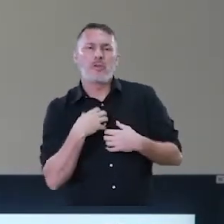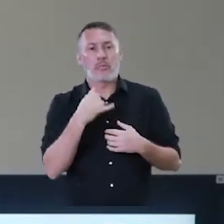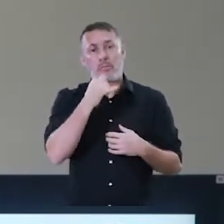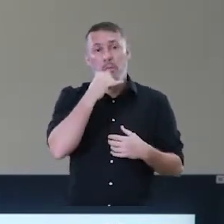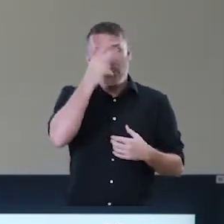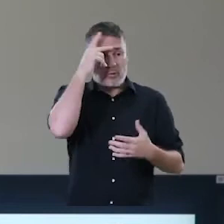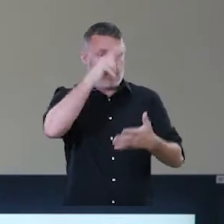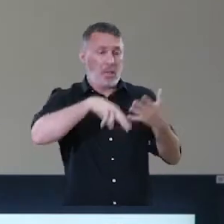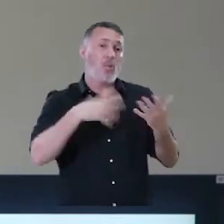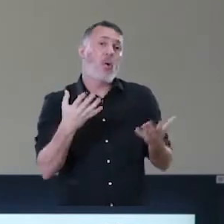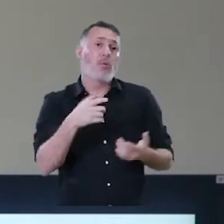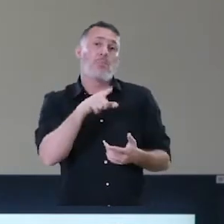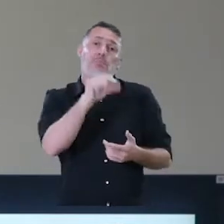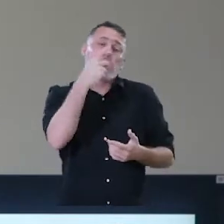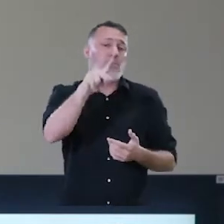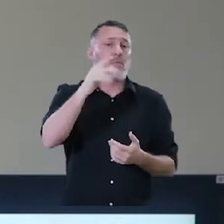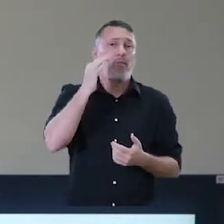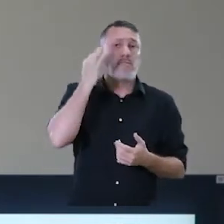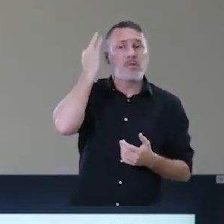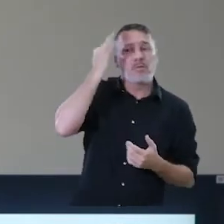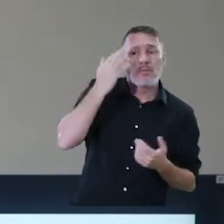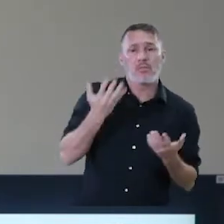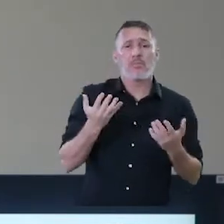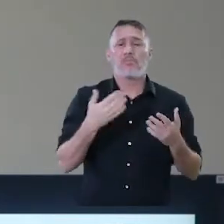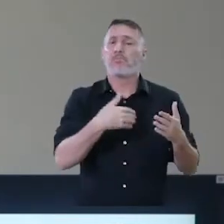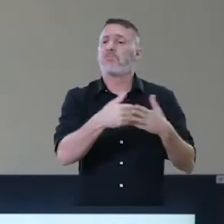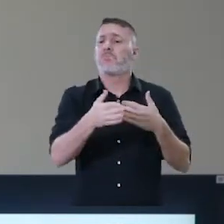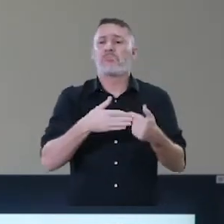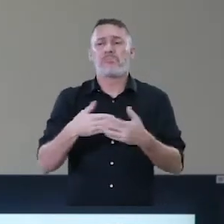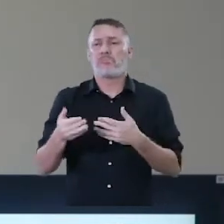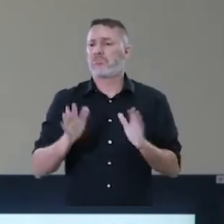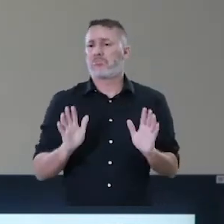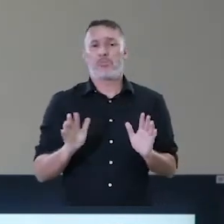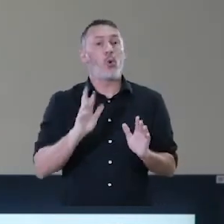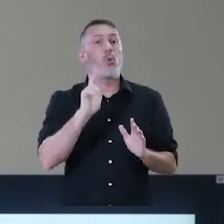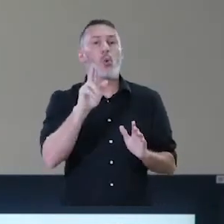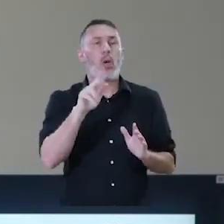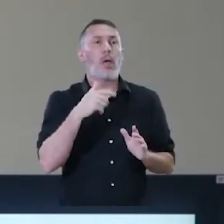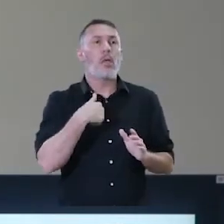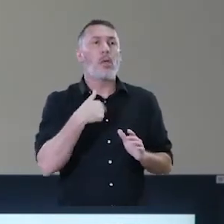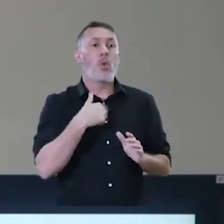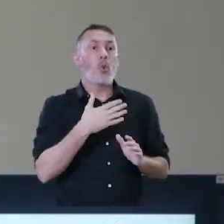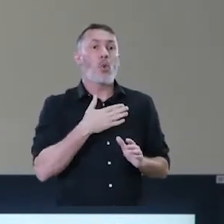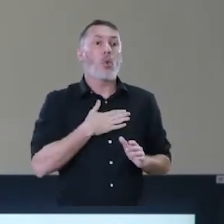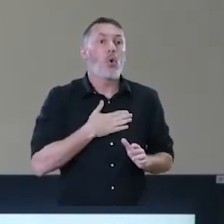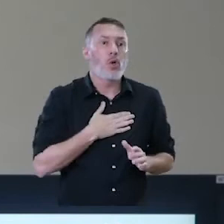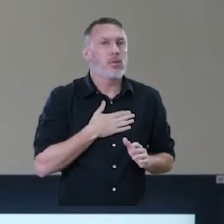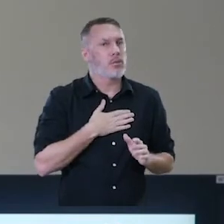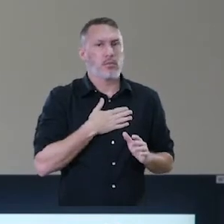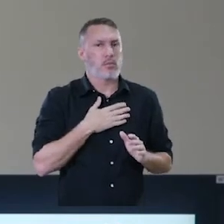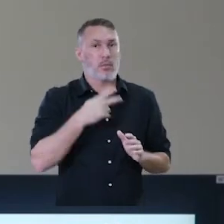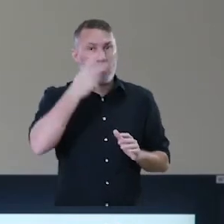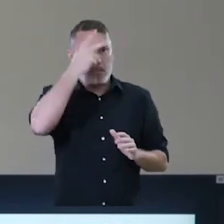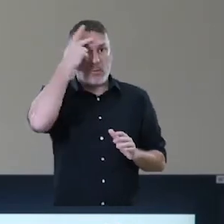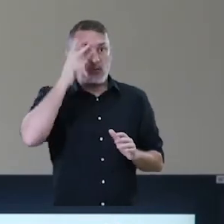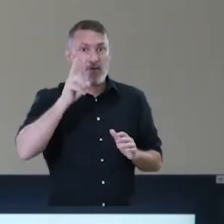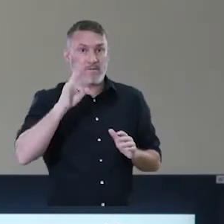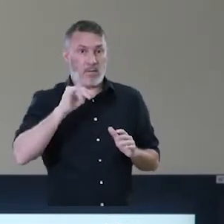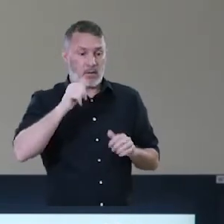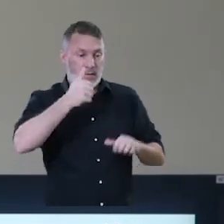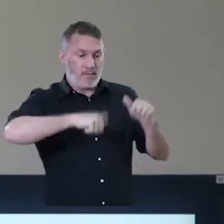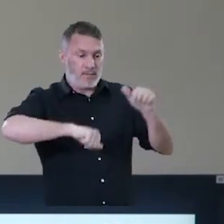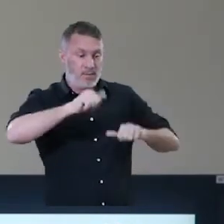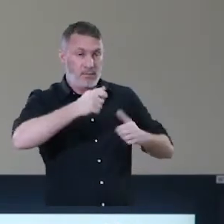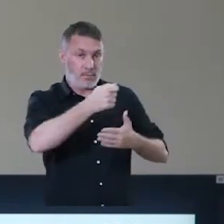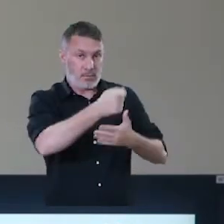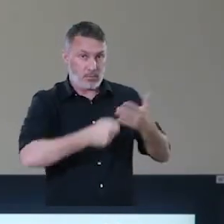gosta, professor, ele gosta de filosofia. Não, ele gosta de... Não, ele não é questão do gostar. A avaliação vai